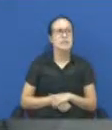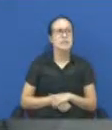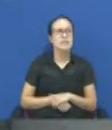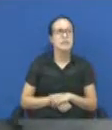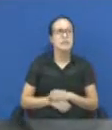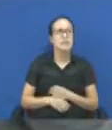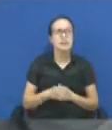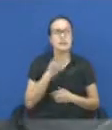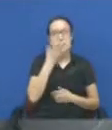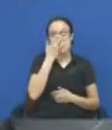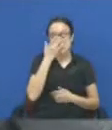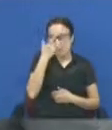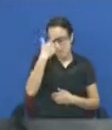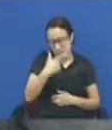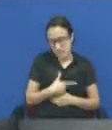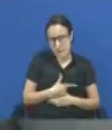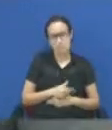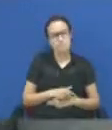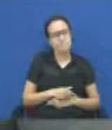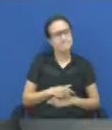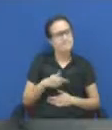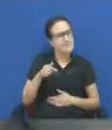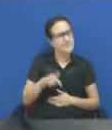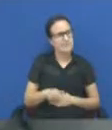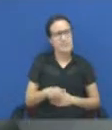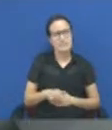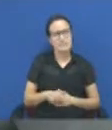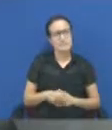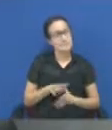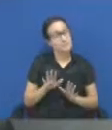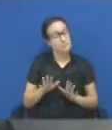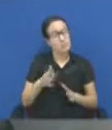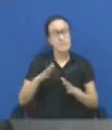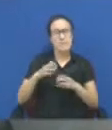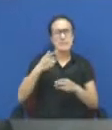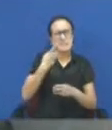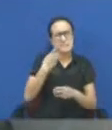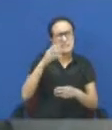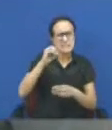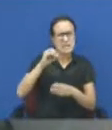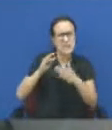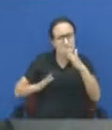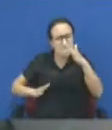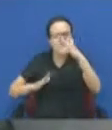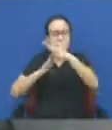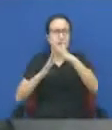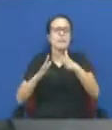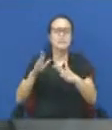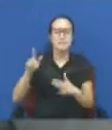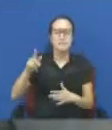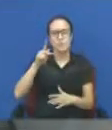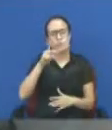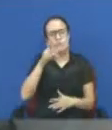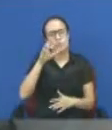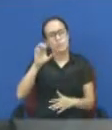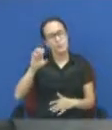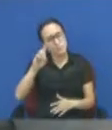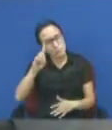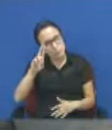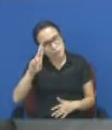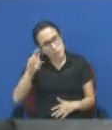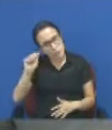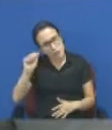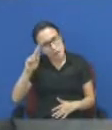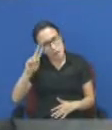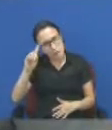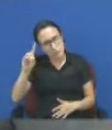assim. Se não fosse dessa vez, eu acredito que dentro de um cenário de uns 10 anos, no máximo, a gente teria ele como um futuro presidente